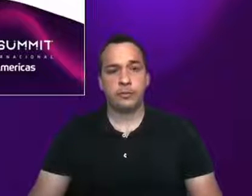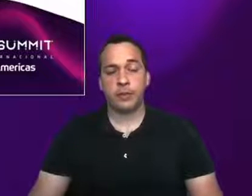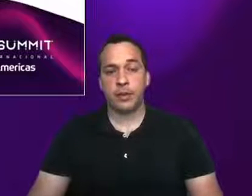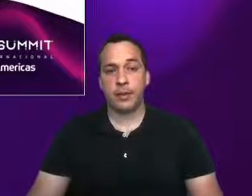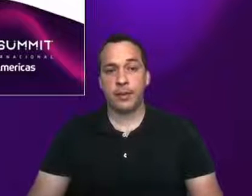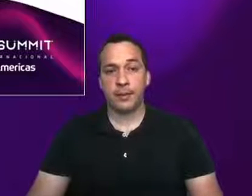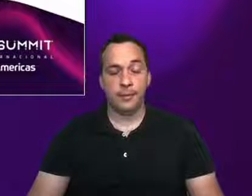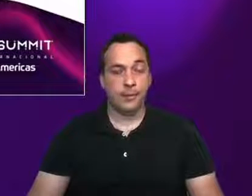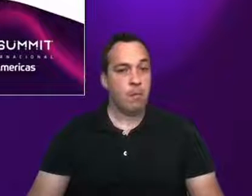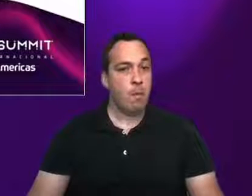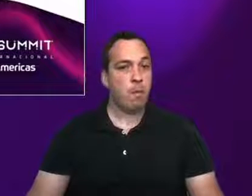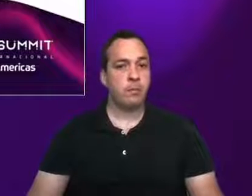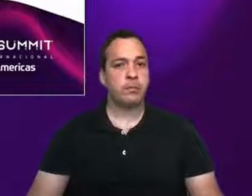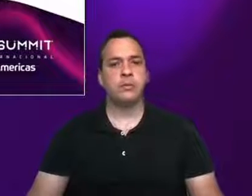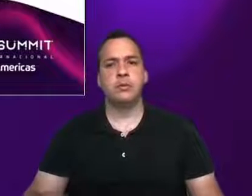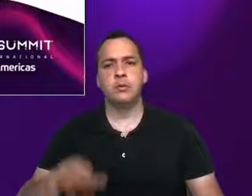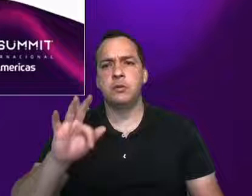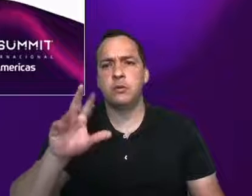uma medicação.